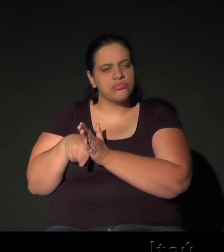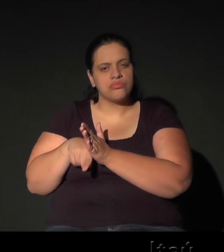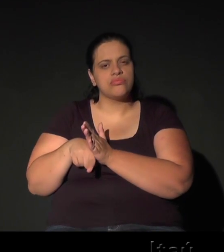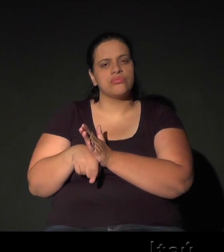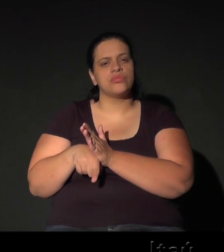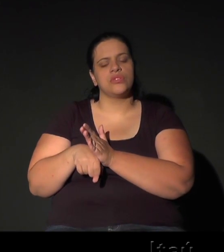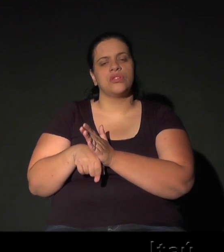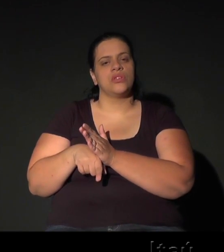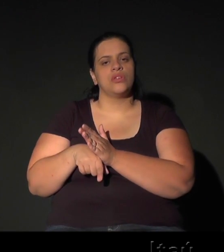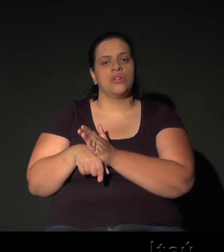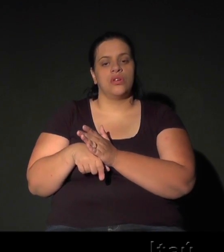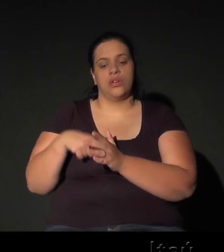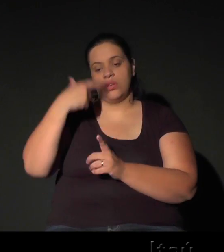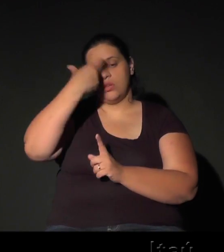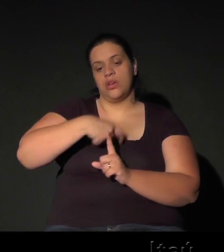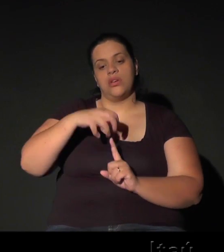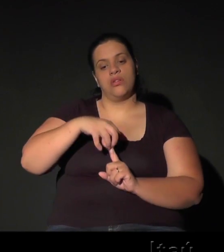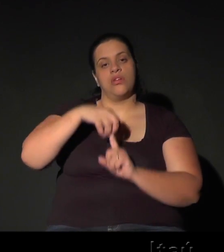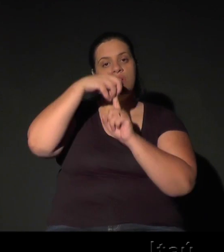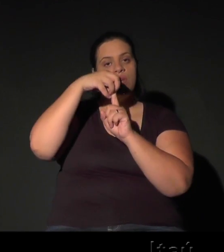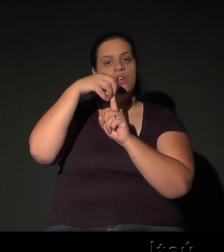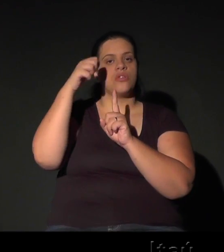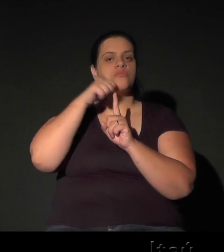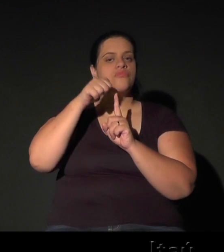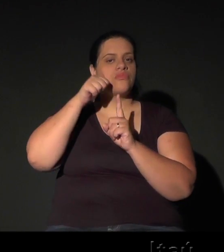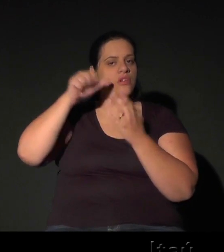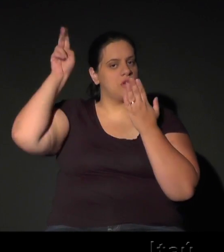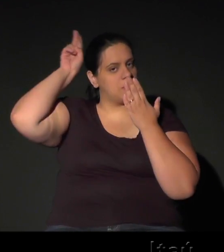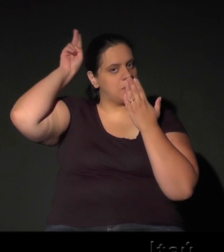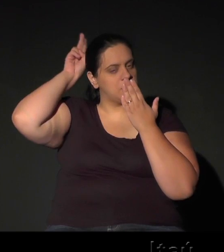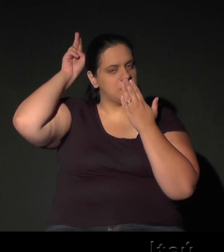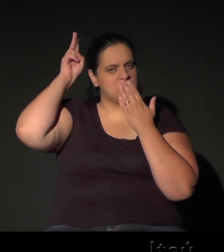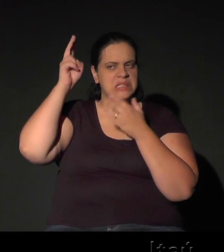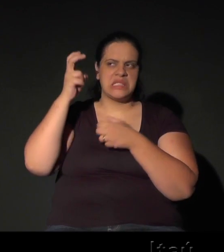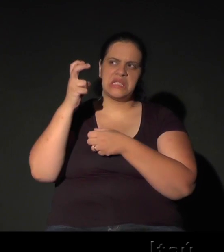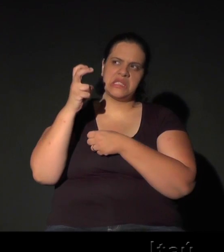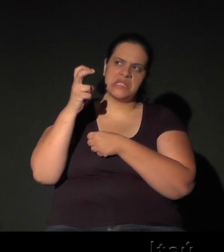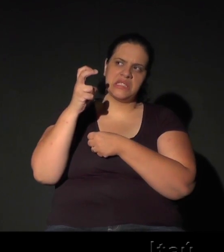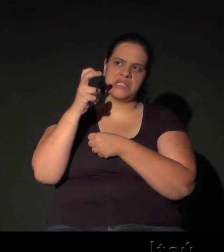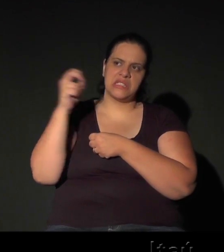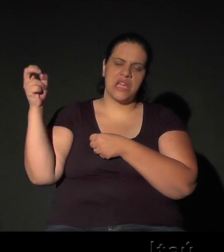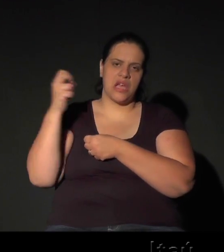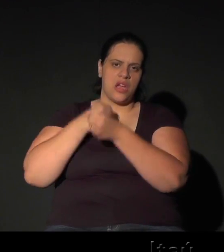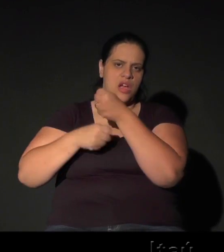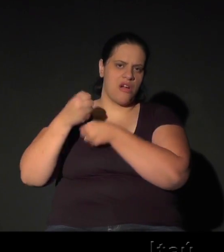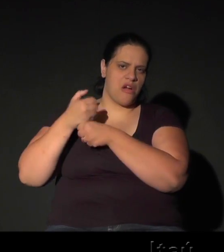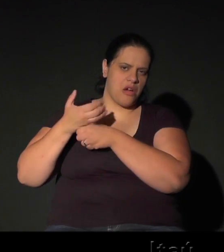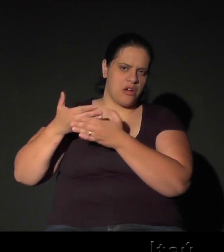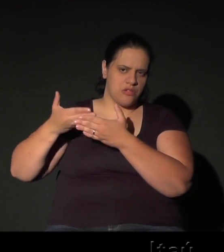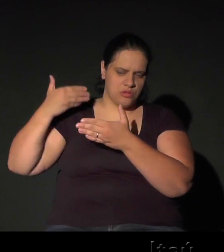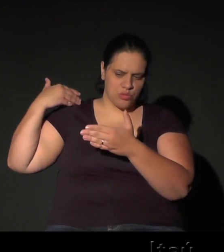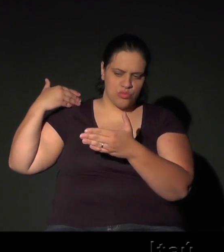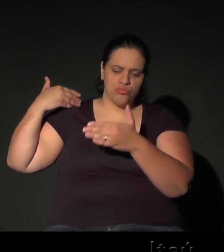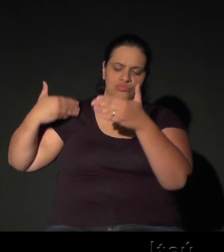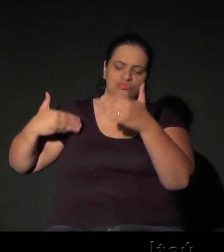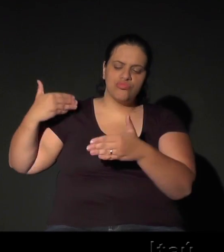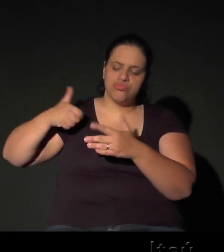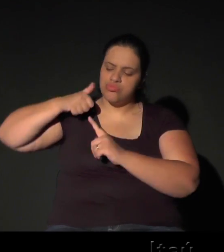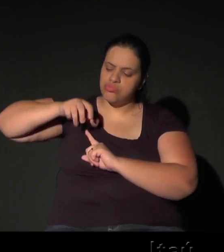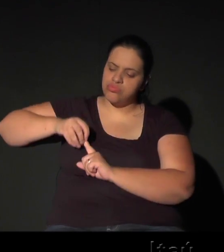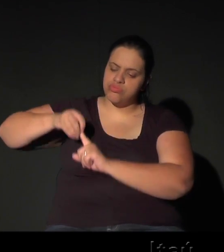sobre esse protagonismo da mulher indígena nesses últimos cinco séculos e